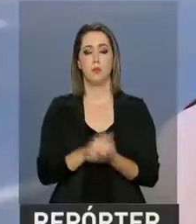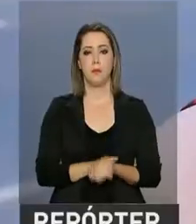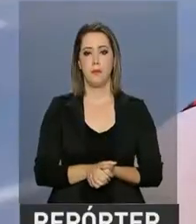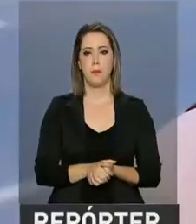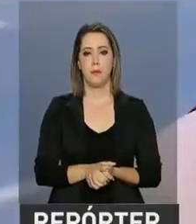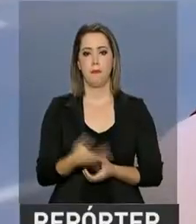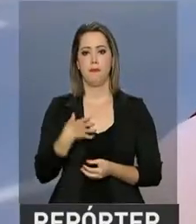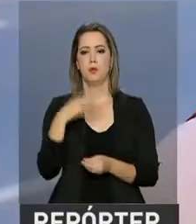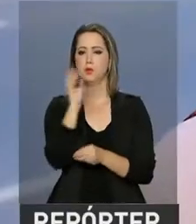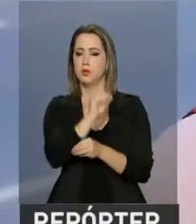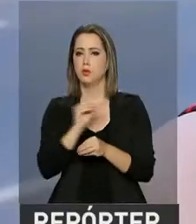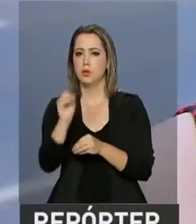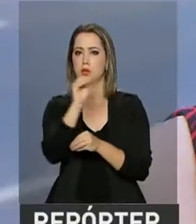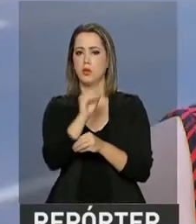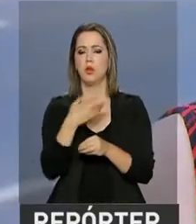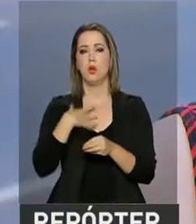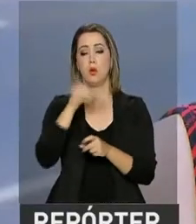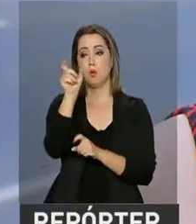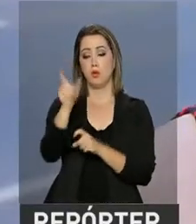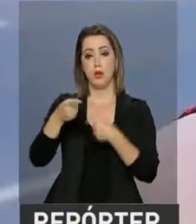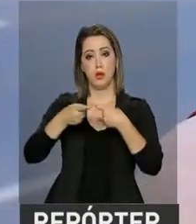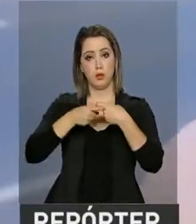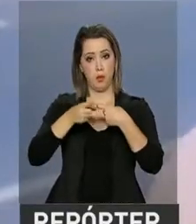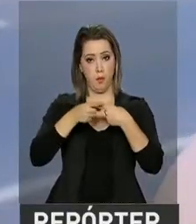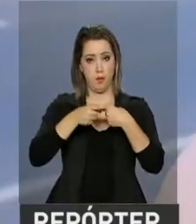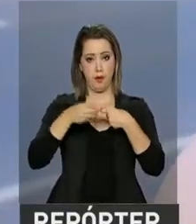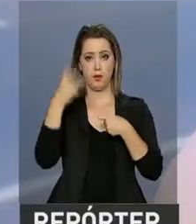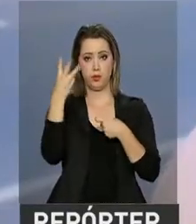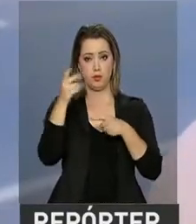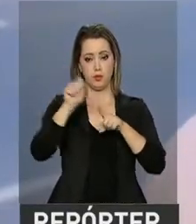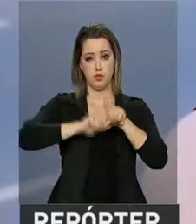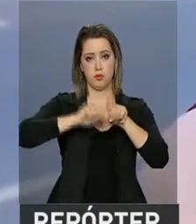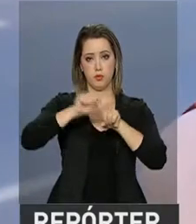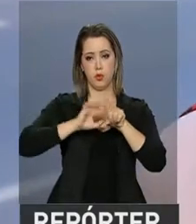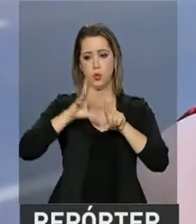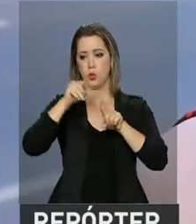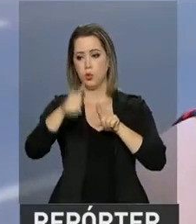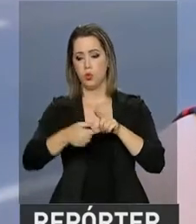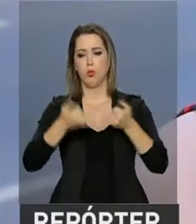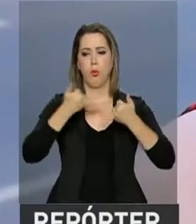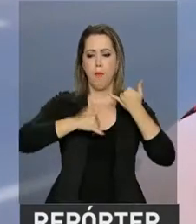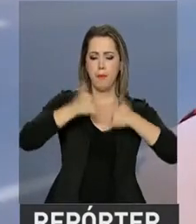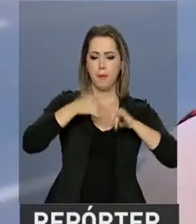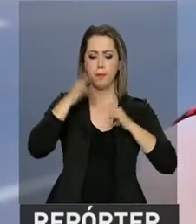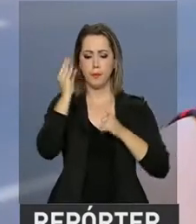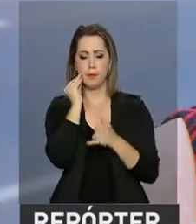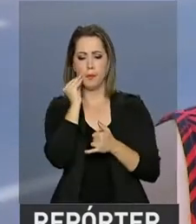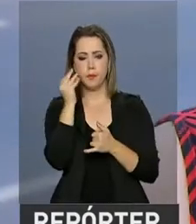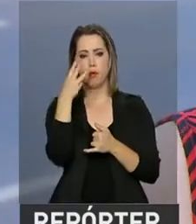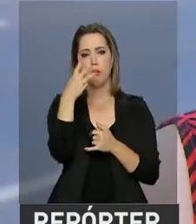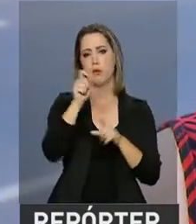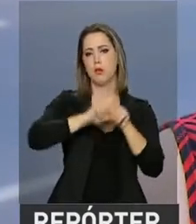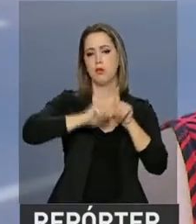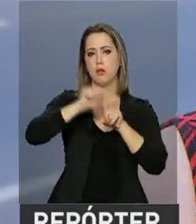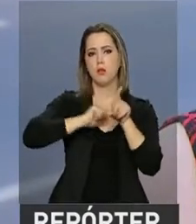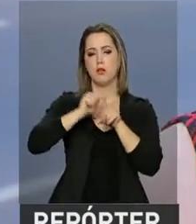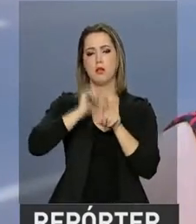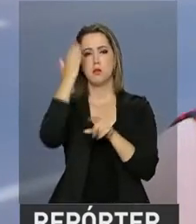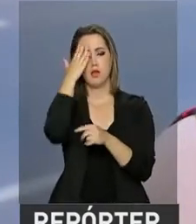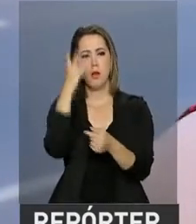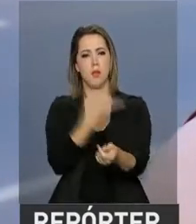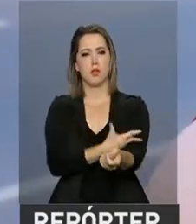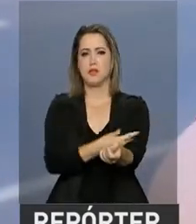tenho acompanhamento com o neurologista a cada 3 meses, que faz toda uma bateria de exames também a cada 3 meses,